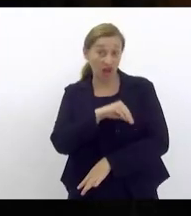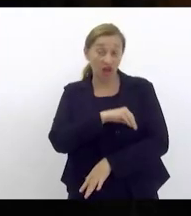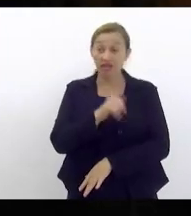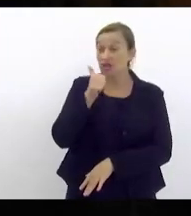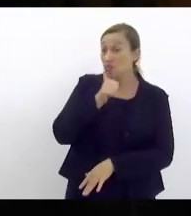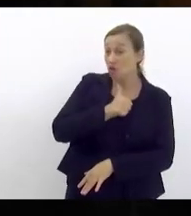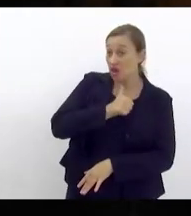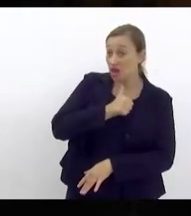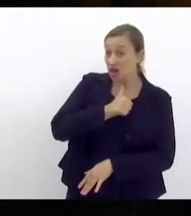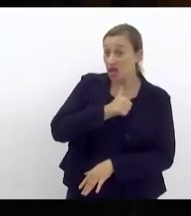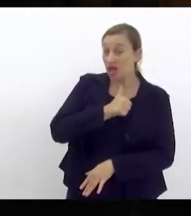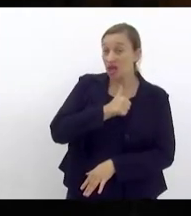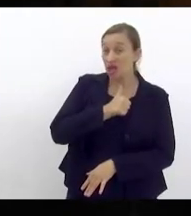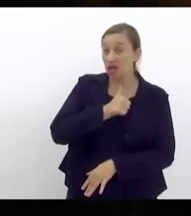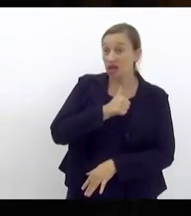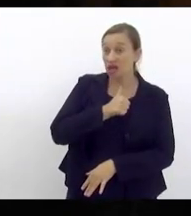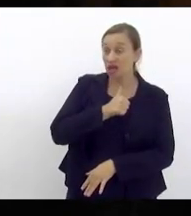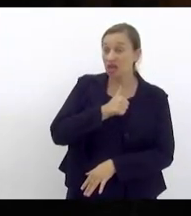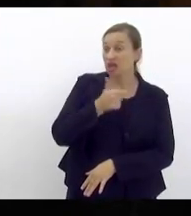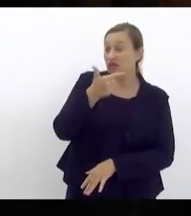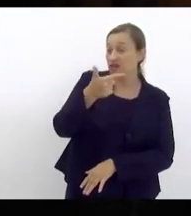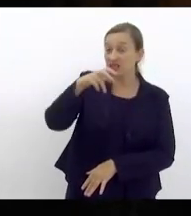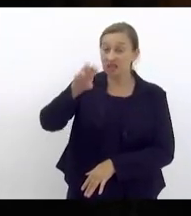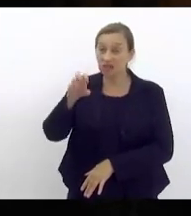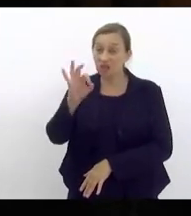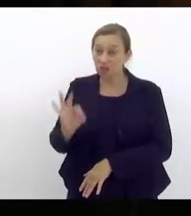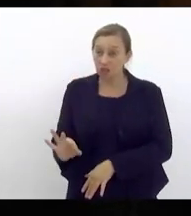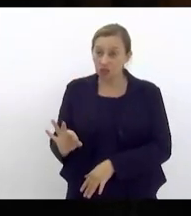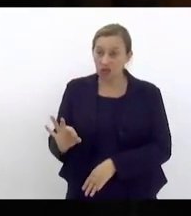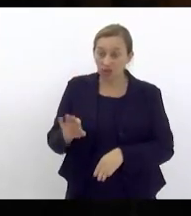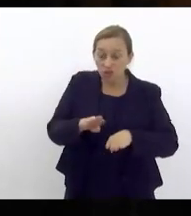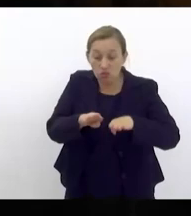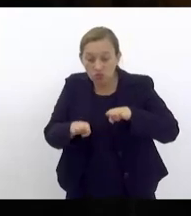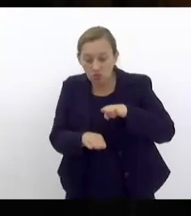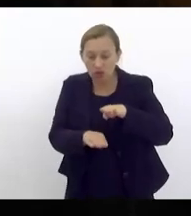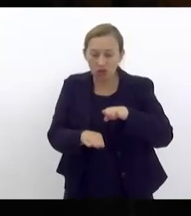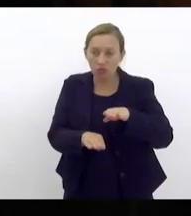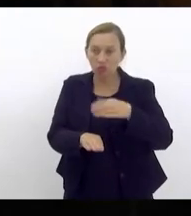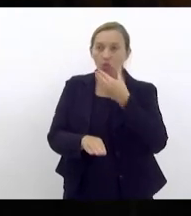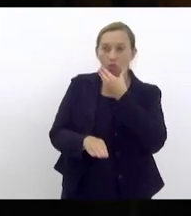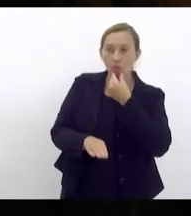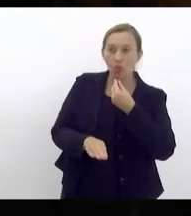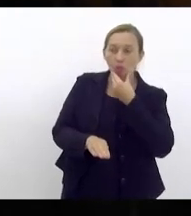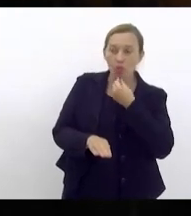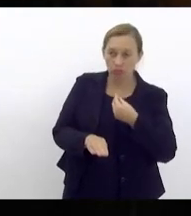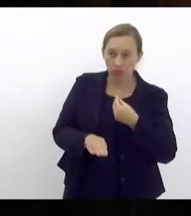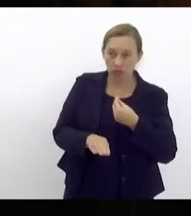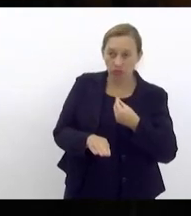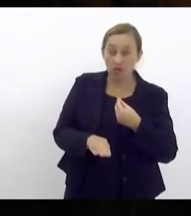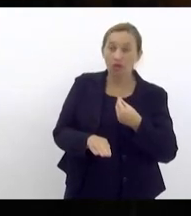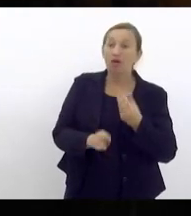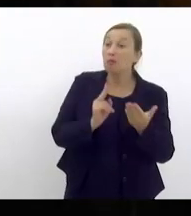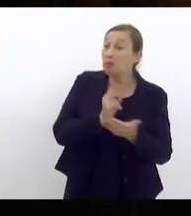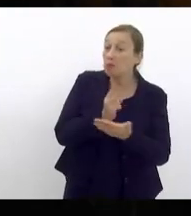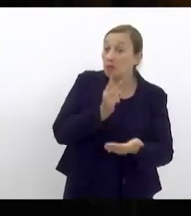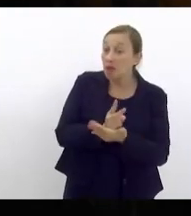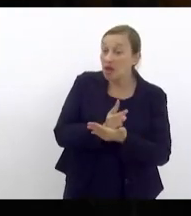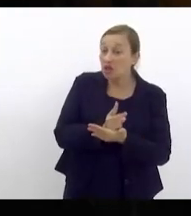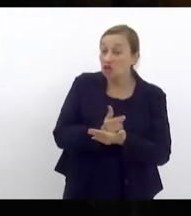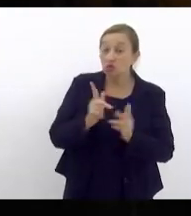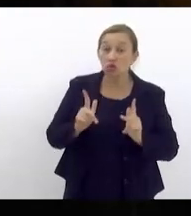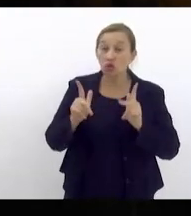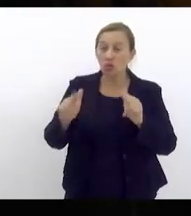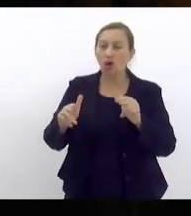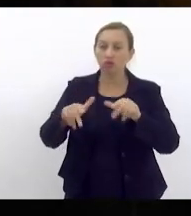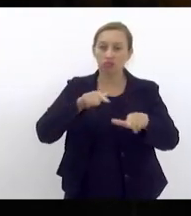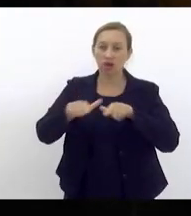mulheres chega a ser cerca de 25% menor do que o salário dos homens ainda que cumpram a mesma